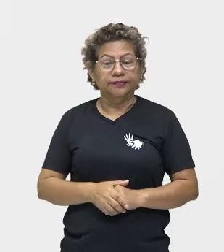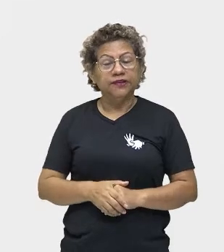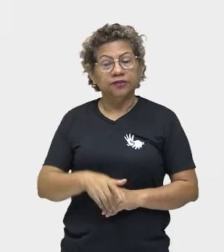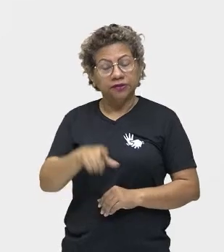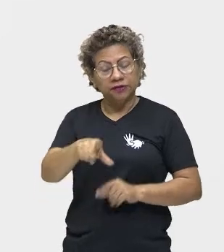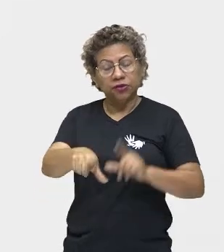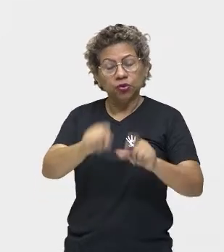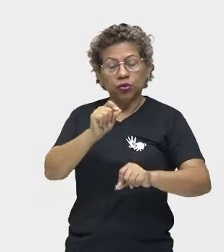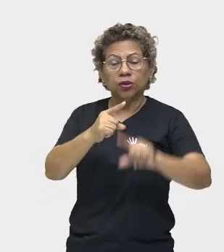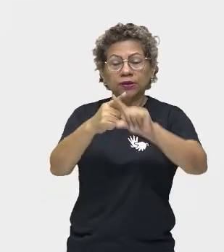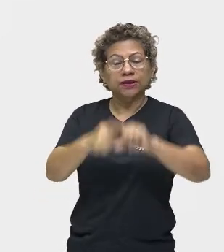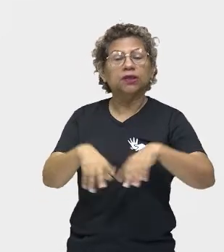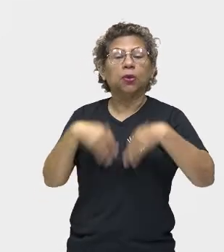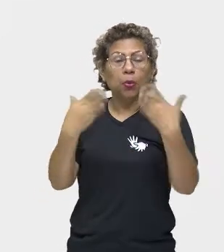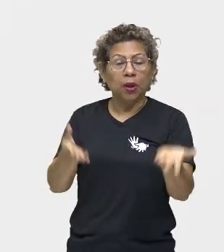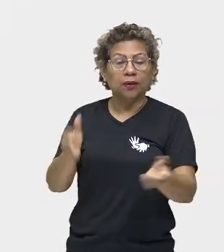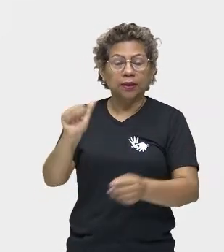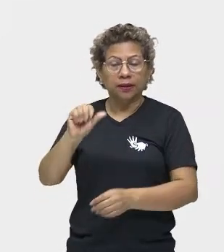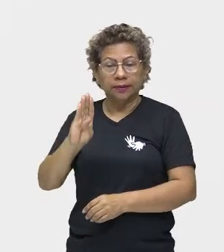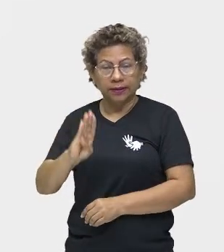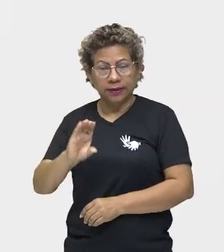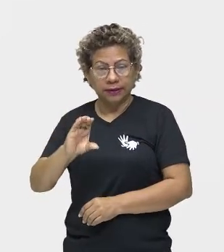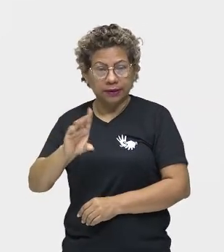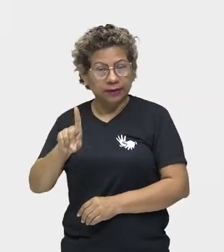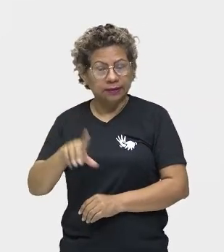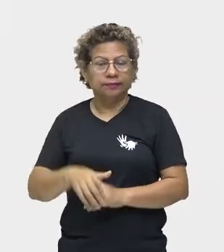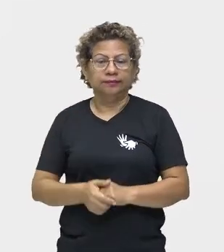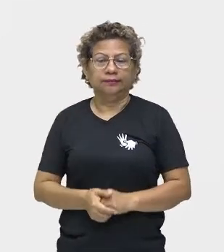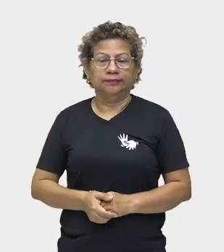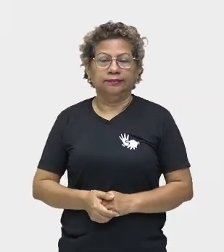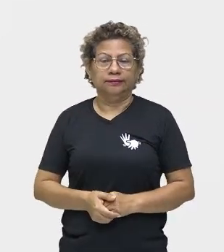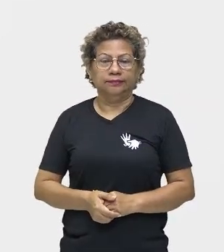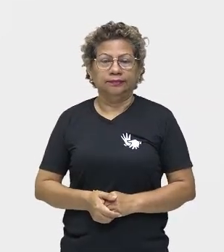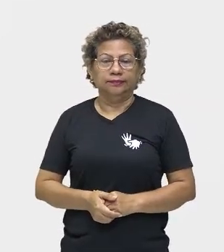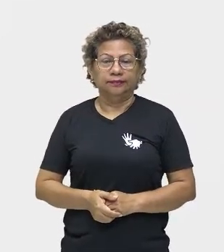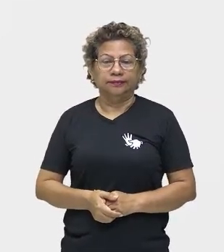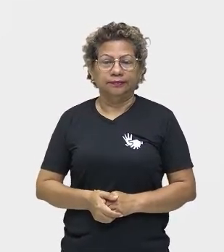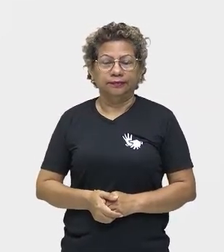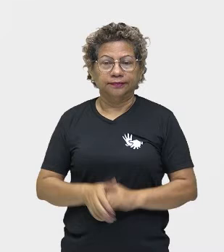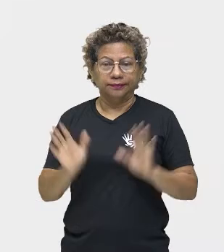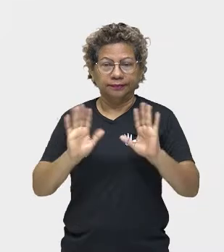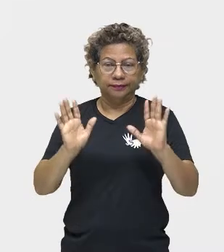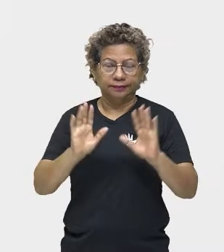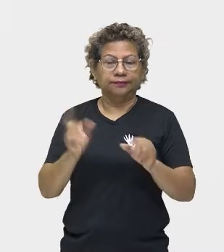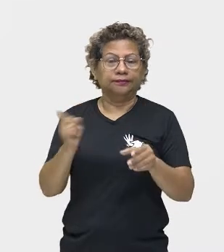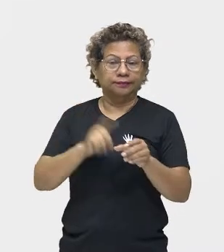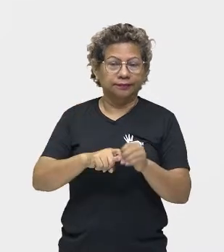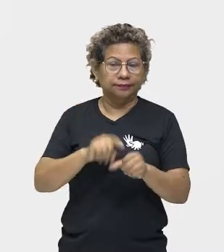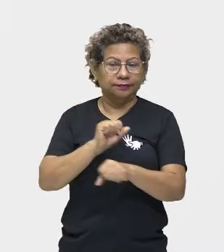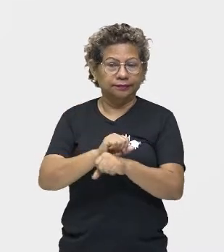incentro. Queridos alunos, bom desenvolvimento e até a correção.